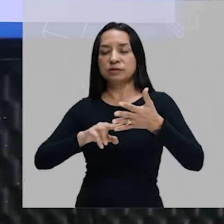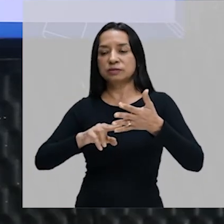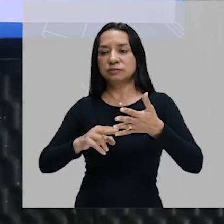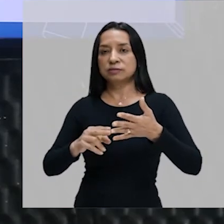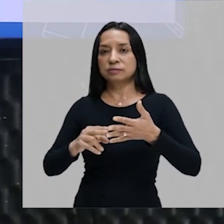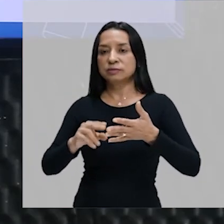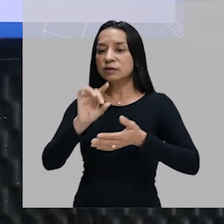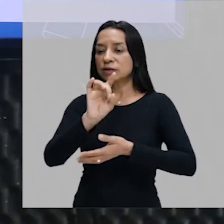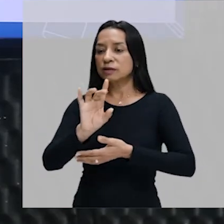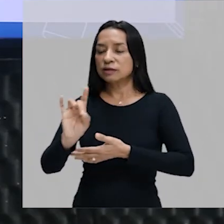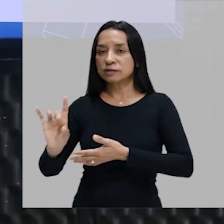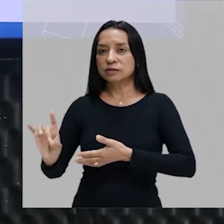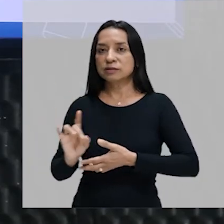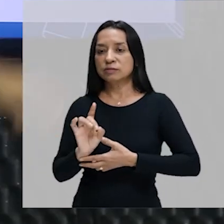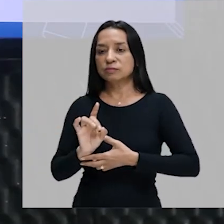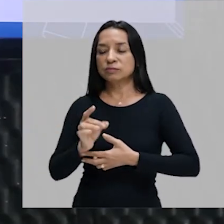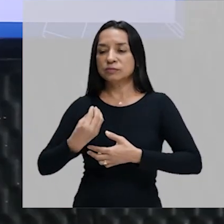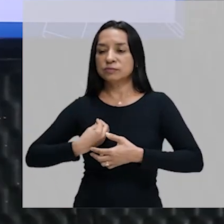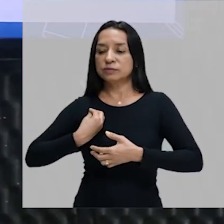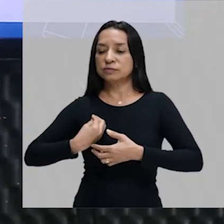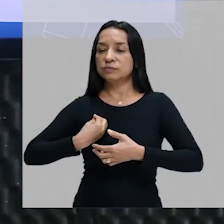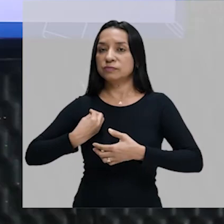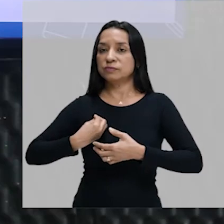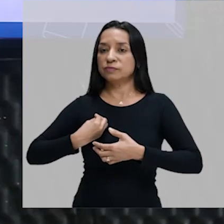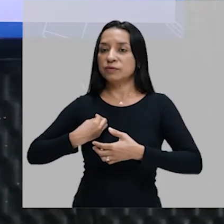espécie que viveu em um ambiente diferente,